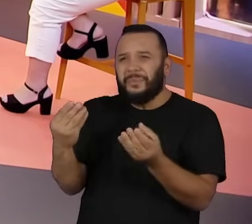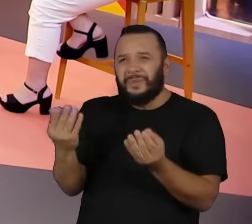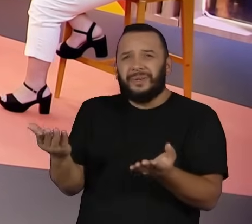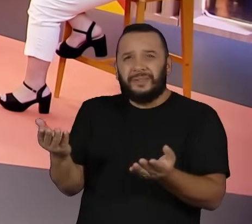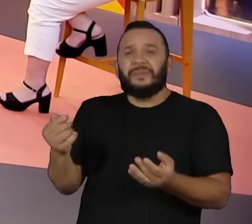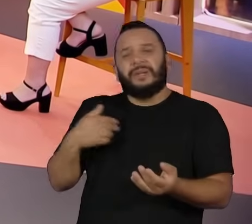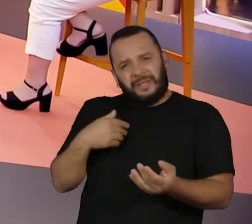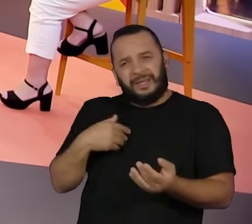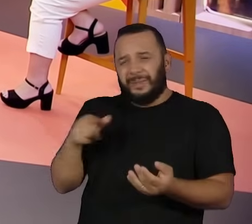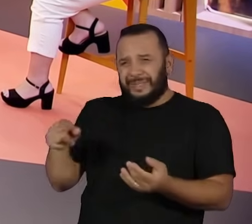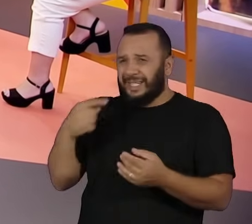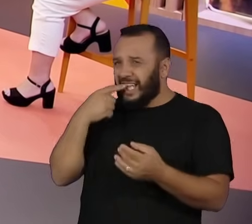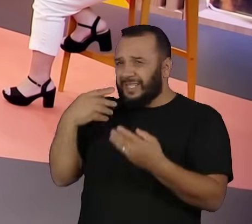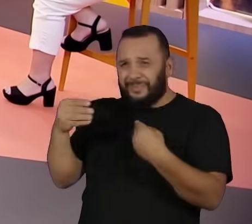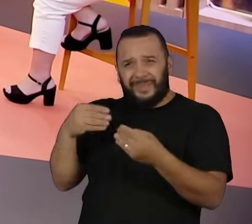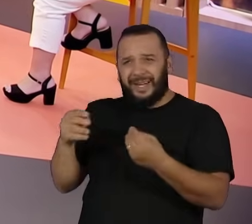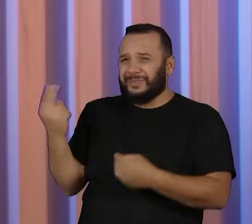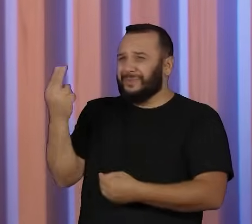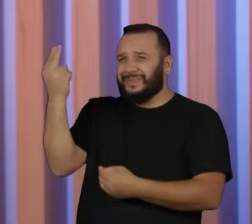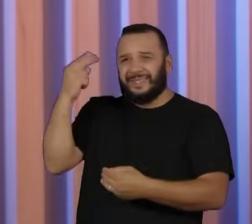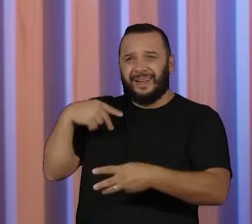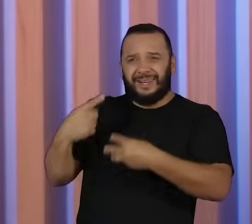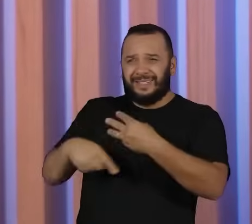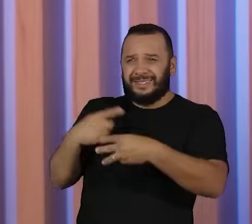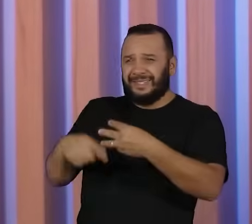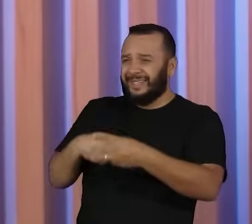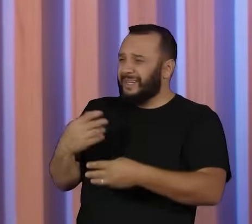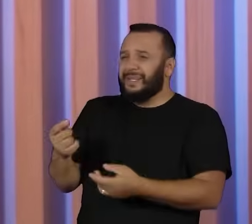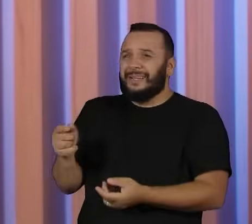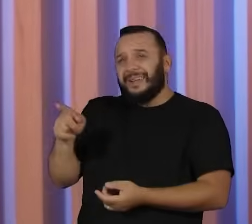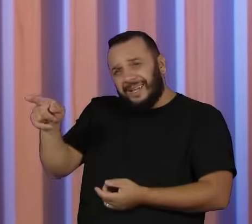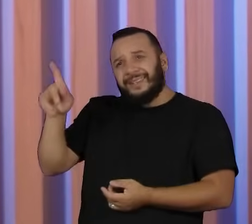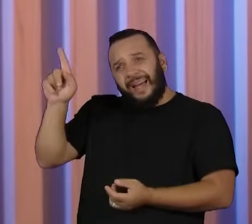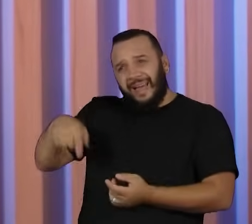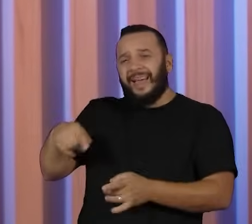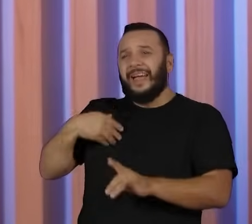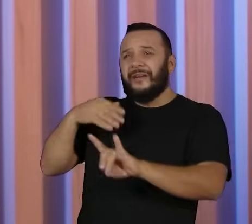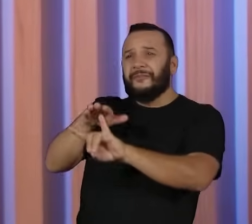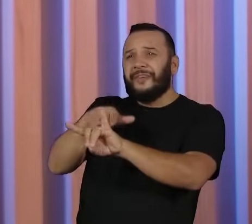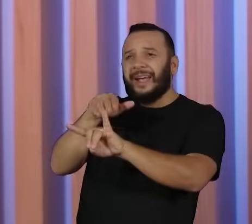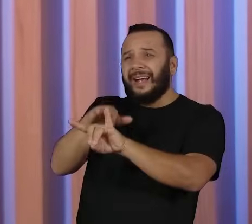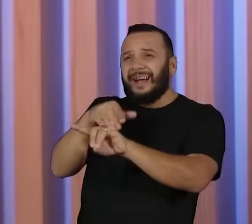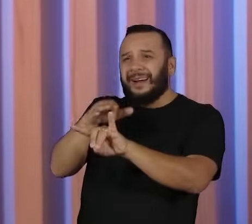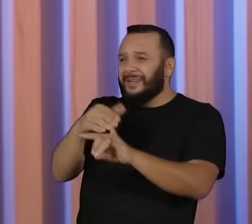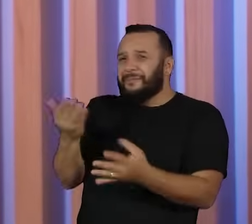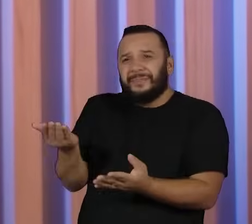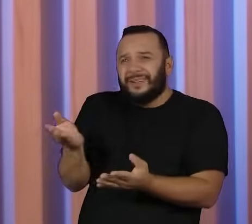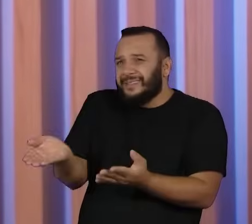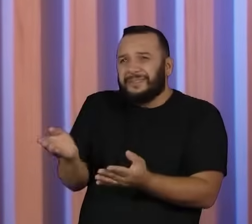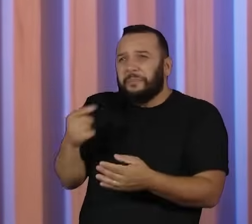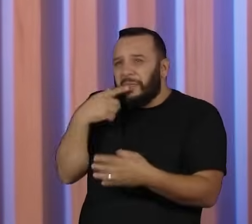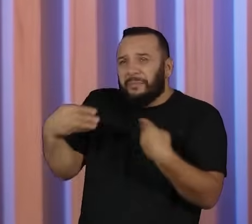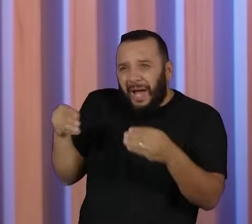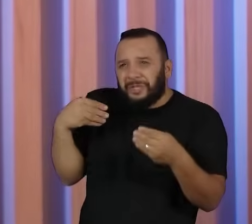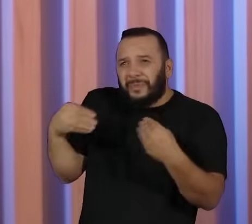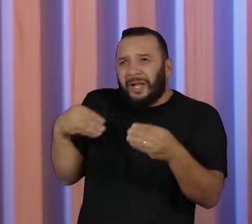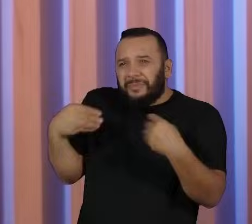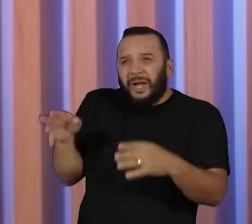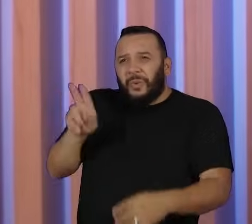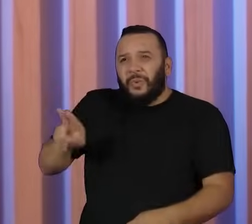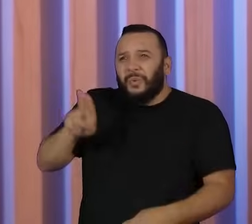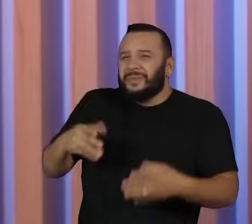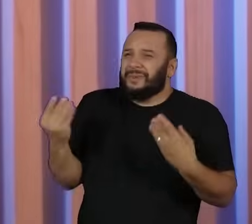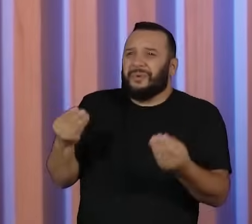sobre reciclagem, será reciclado. Que dificilmente vai ser reciclado porque é um plástico temperado, porque é um plástico muito colorido,